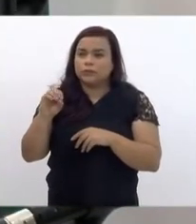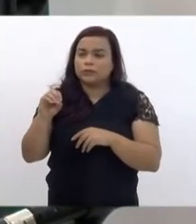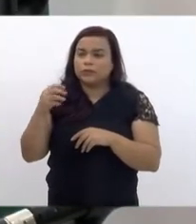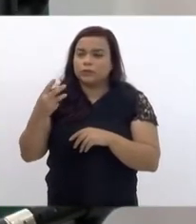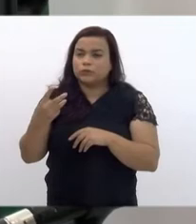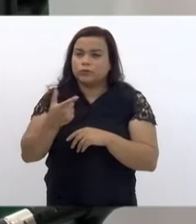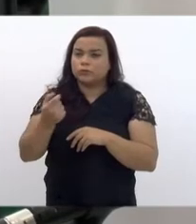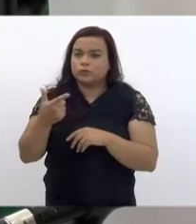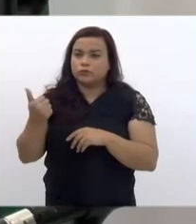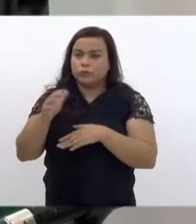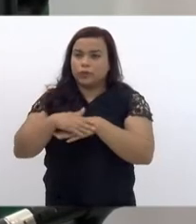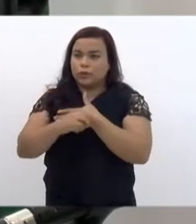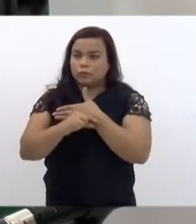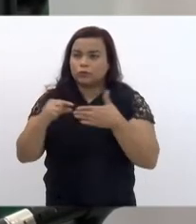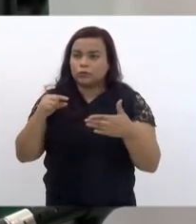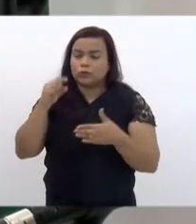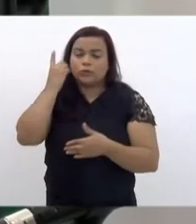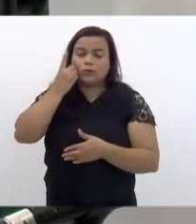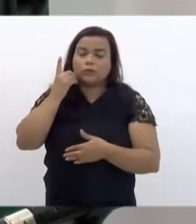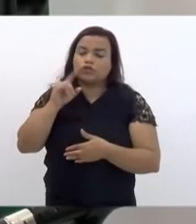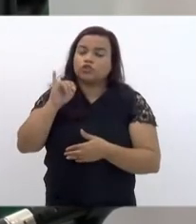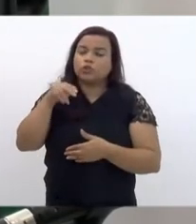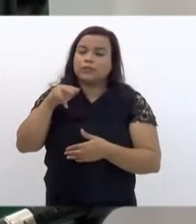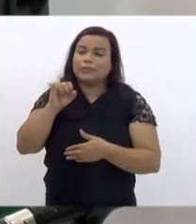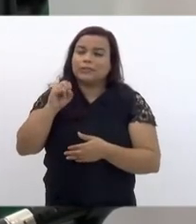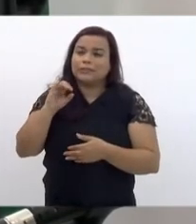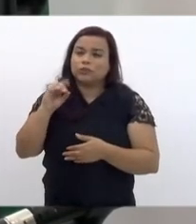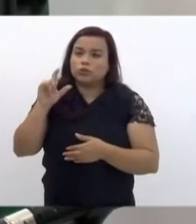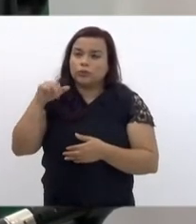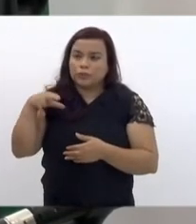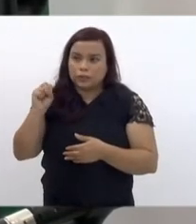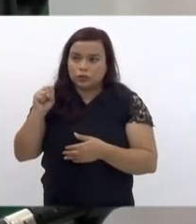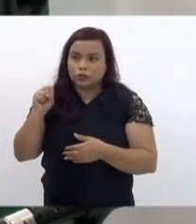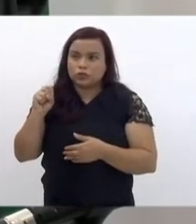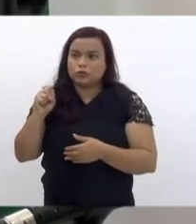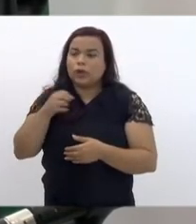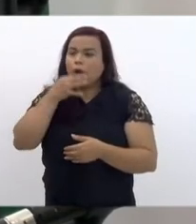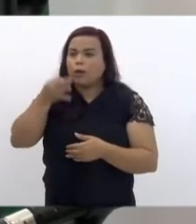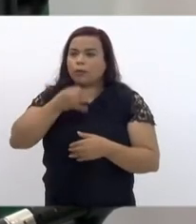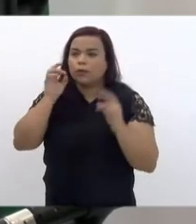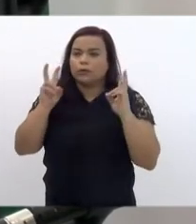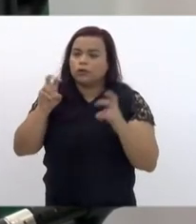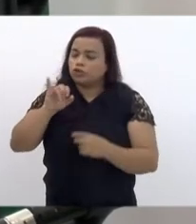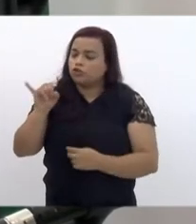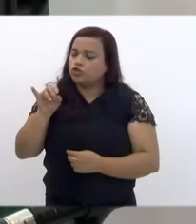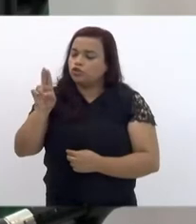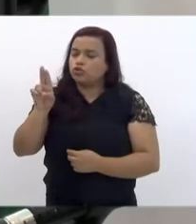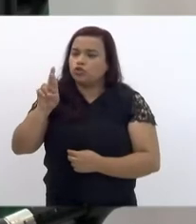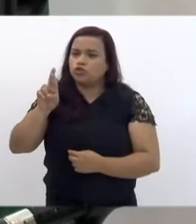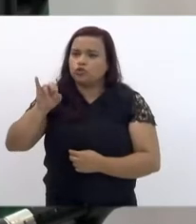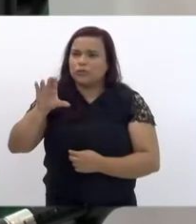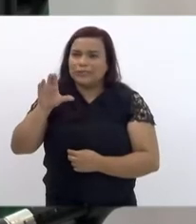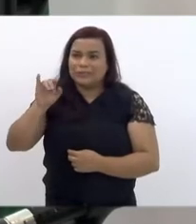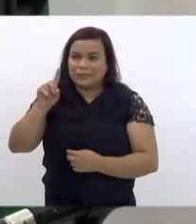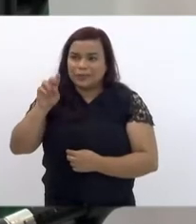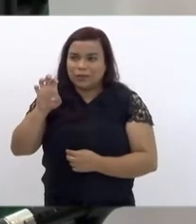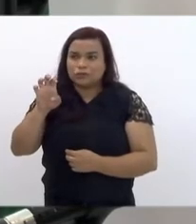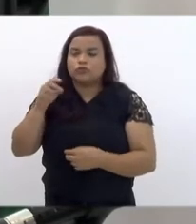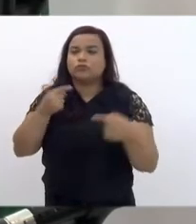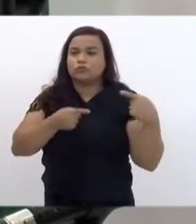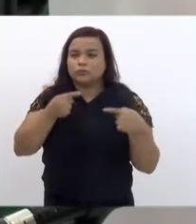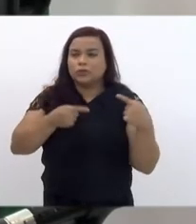5003-2021, autoria do deputado Dionísio Lins, parecer pela juridicidade. Em discussão, em votação,